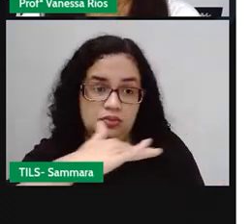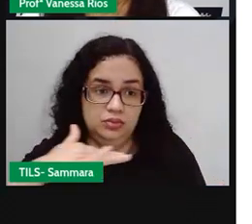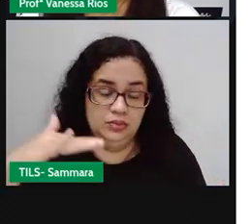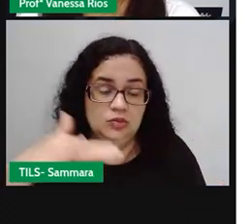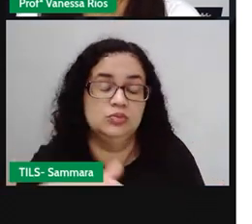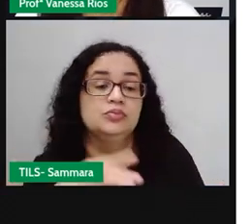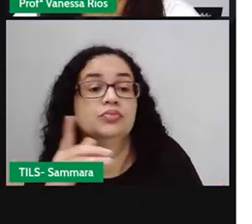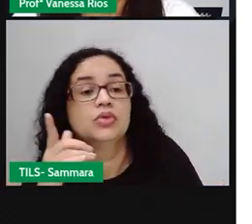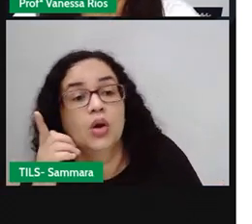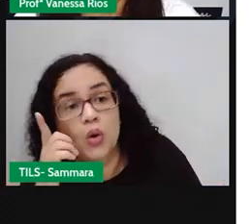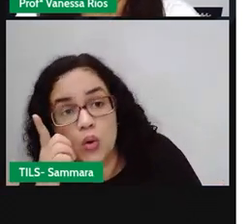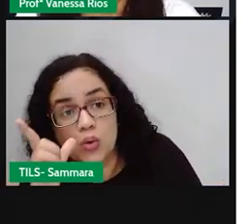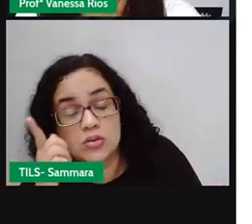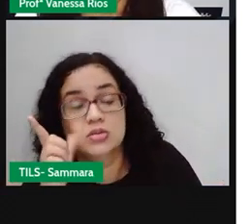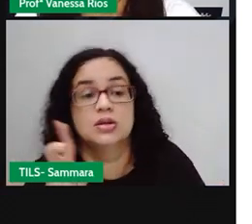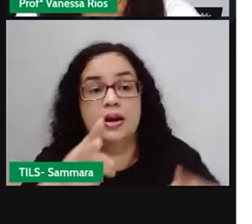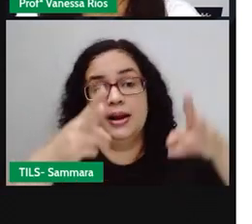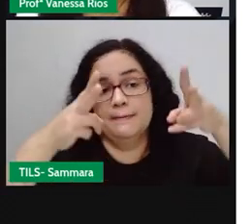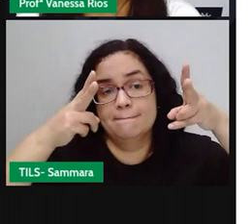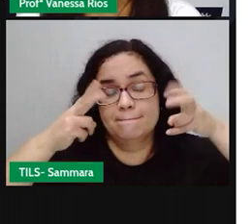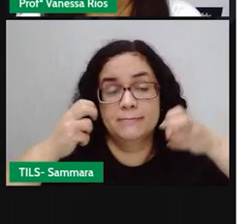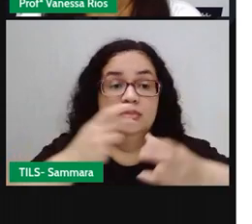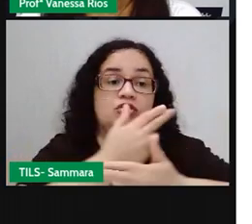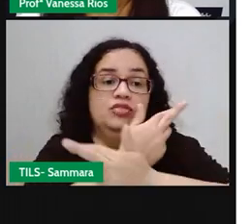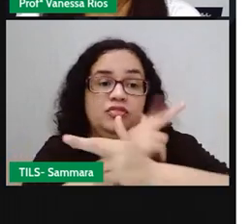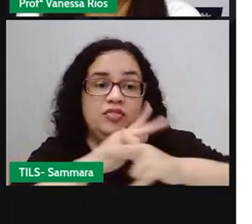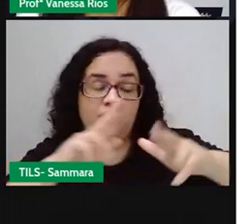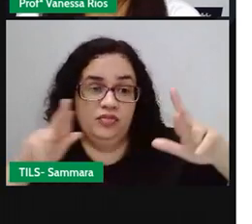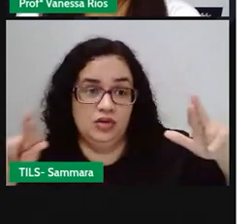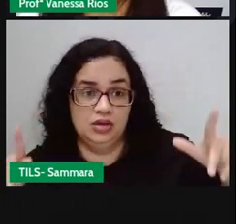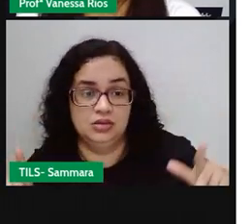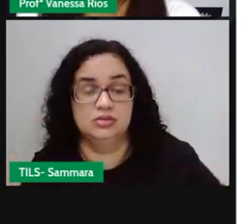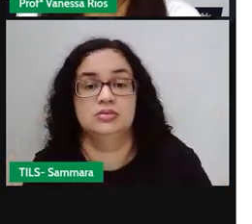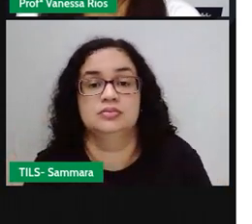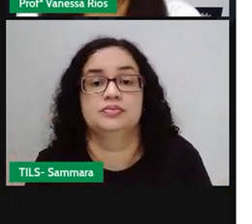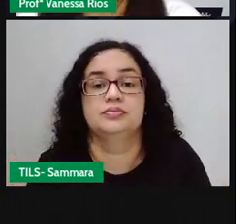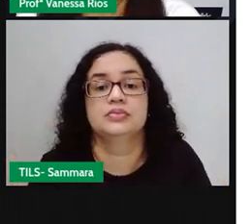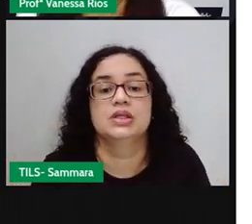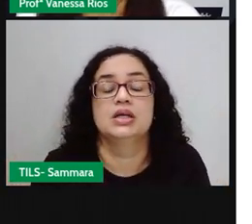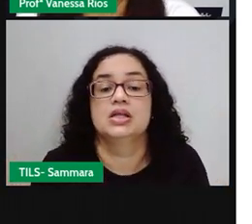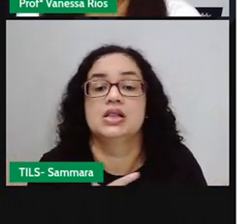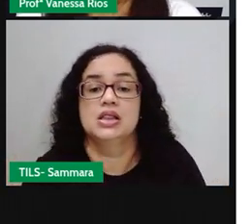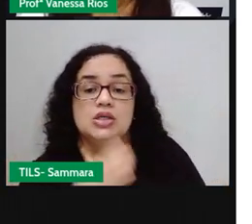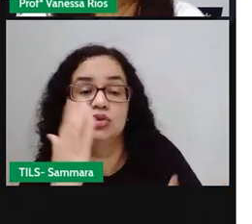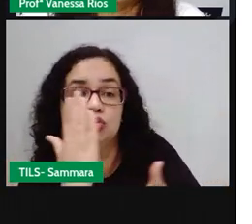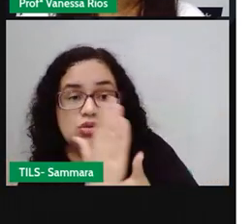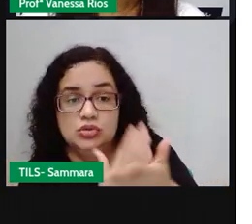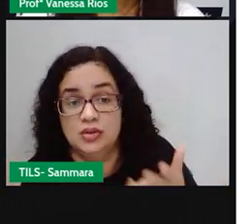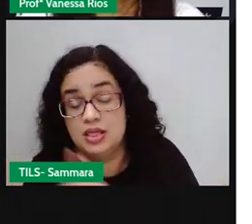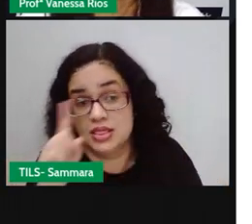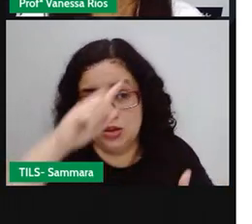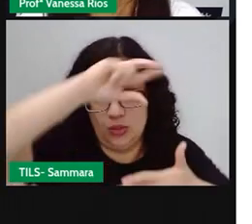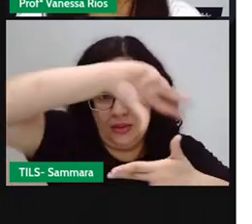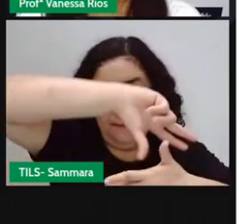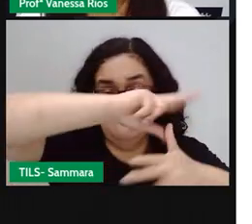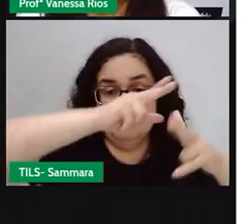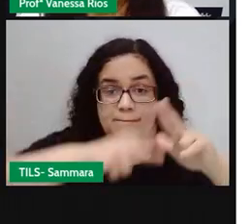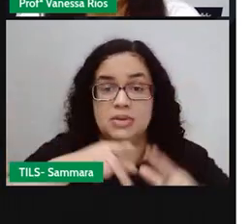Nós conseguimos perceber ela nas várias direções. E a gente divide em não poliedros